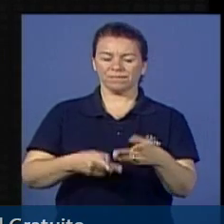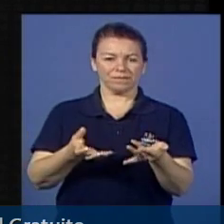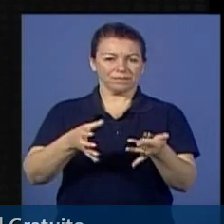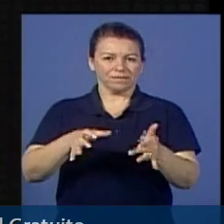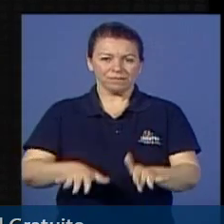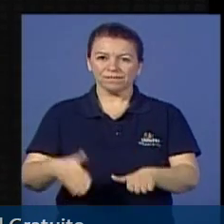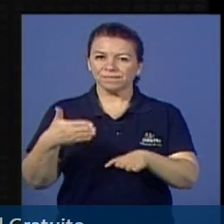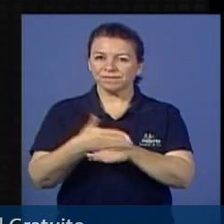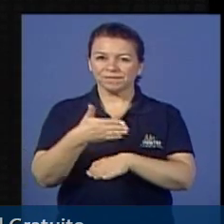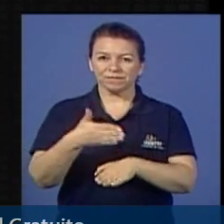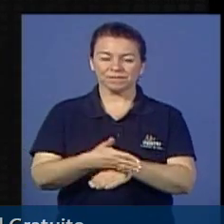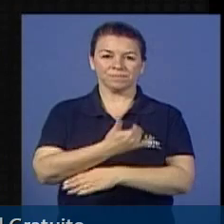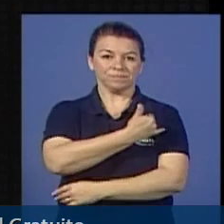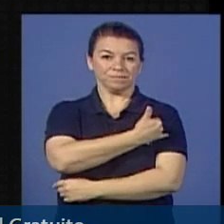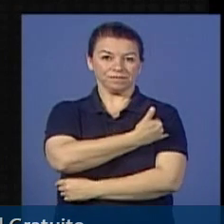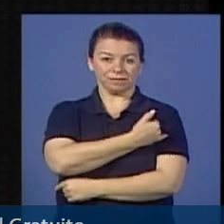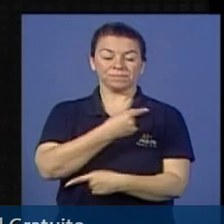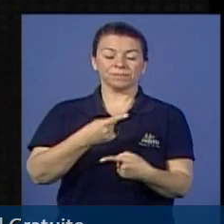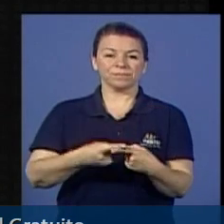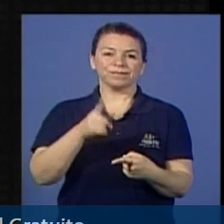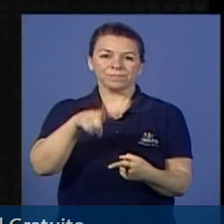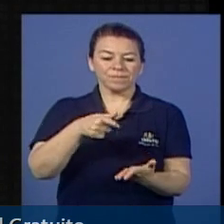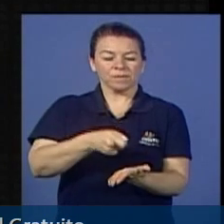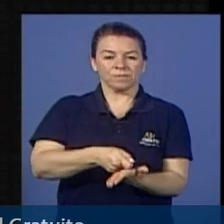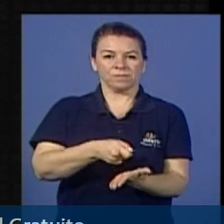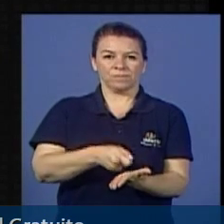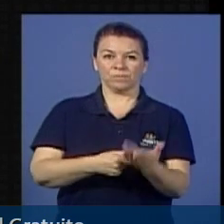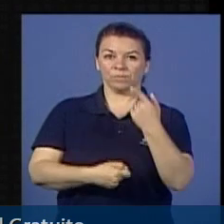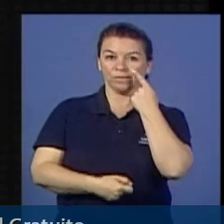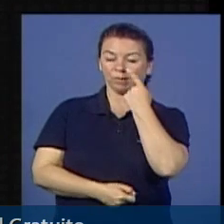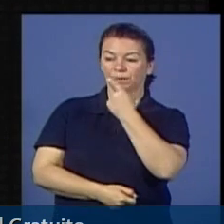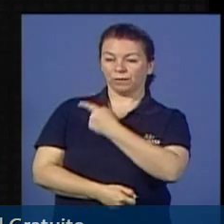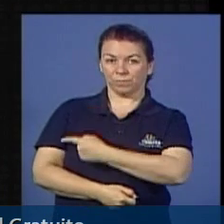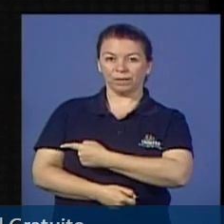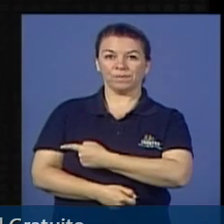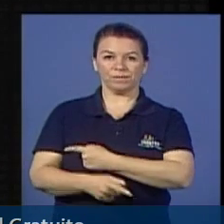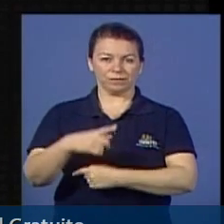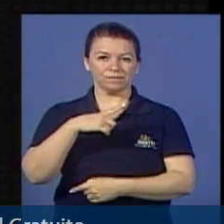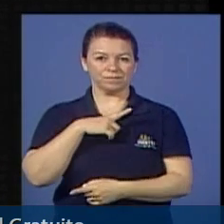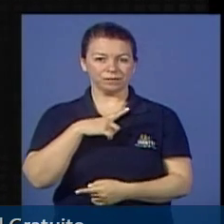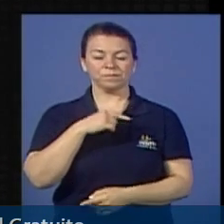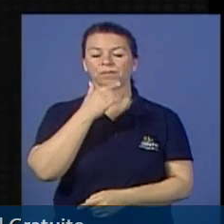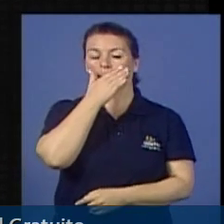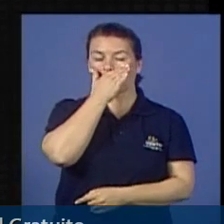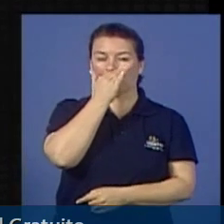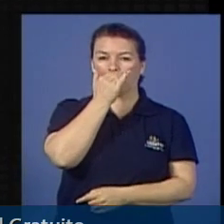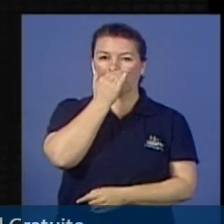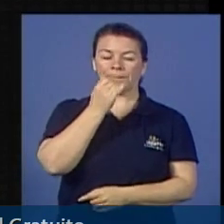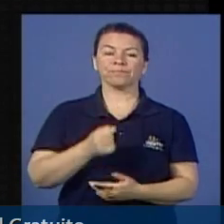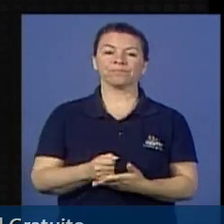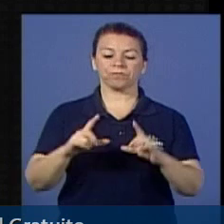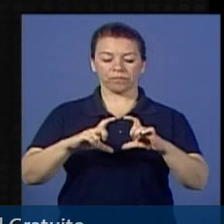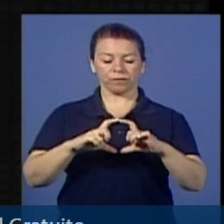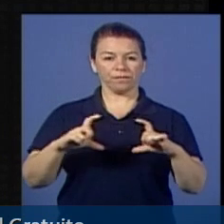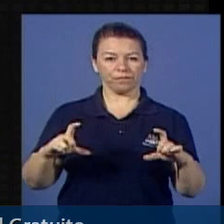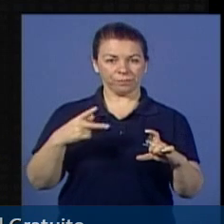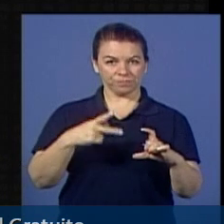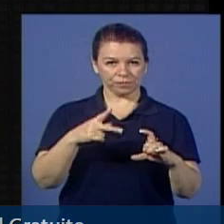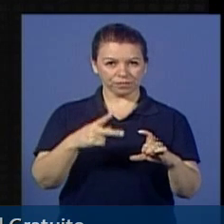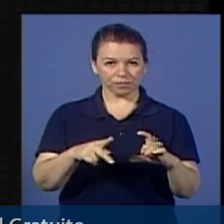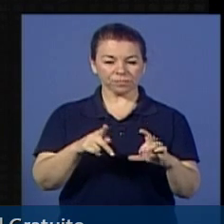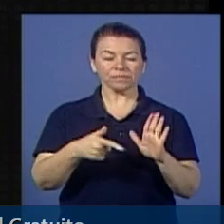participar dessa vacinação obrigatória. Bom, vamos à questão? Vamos lá. A imagem representa